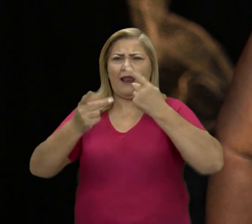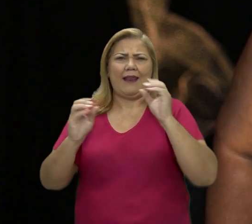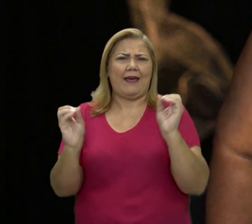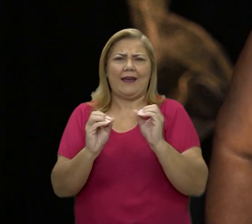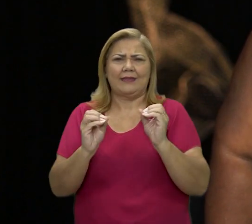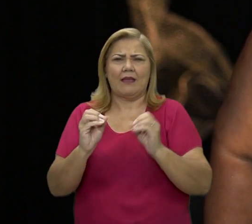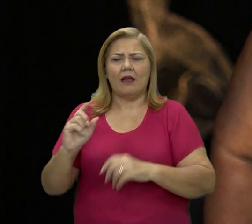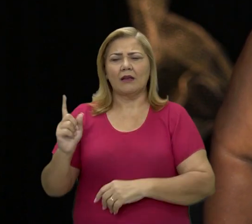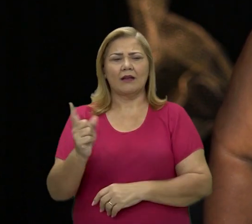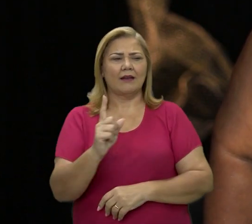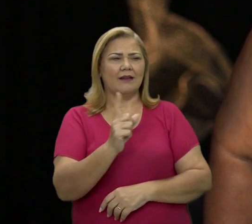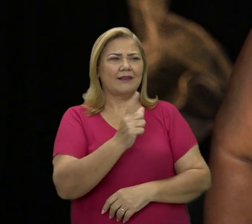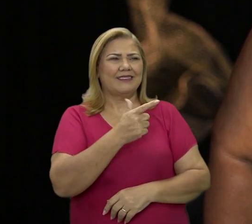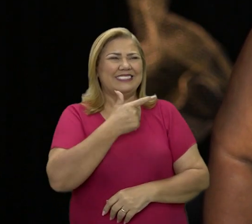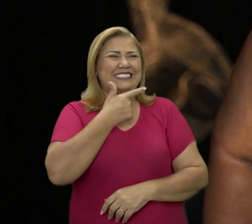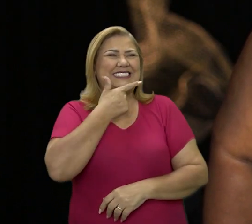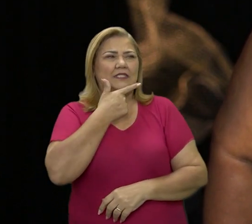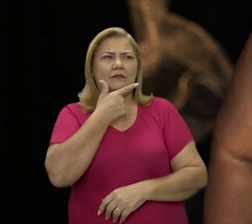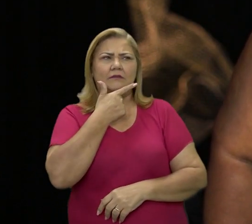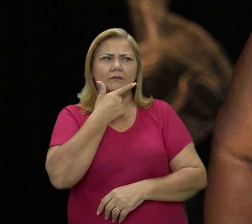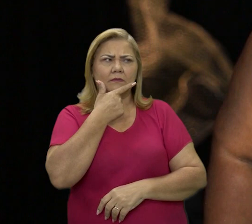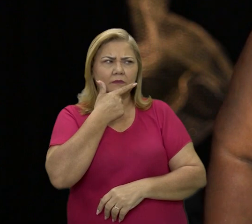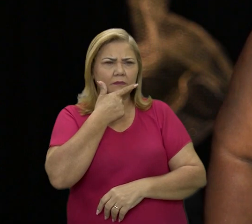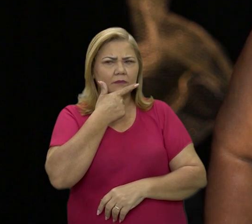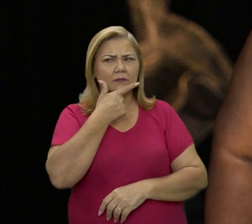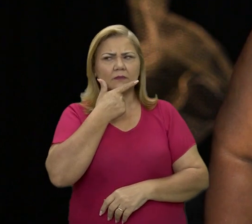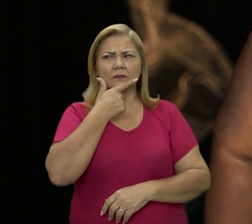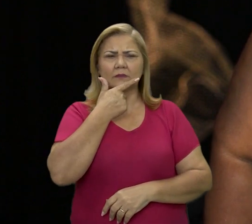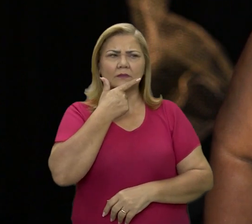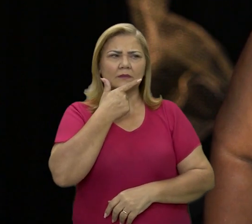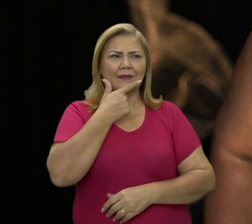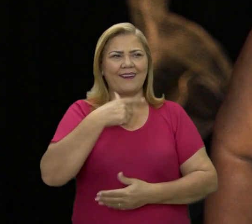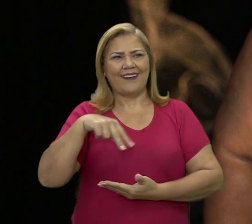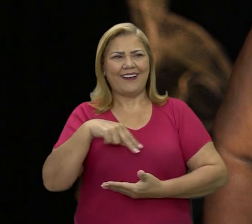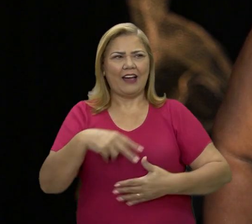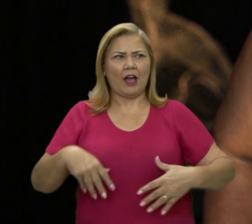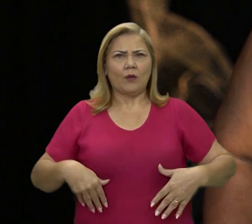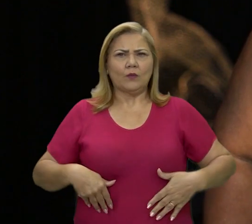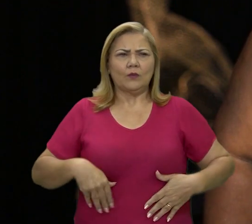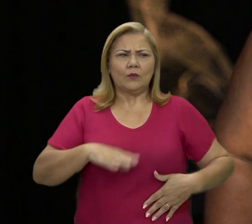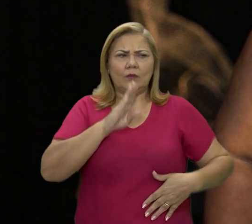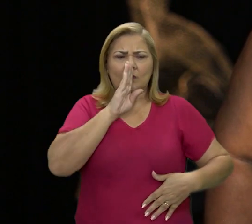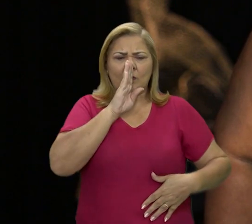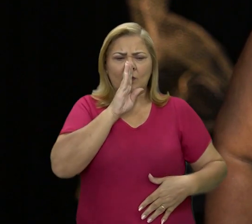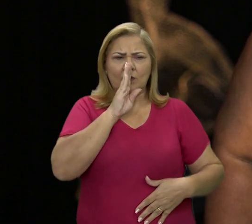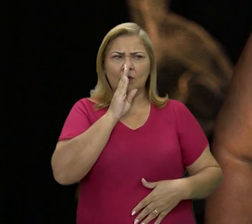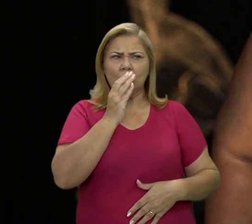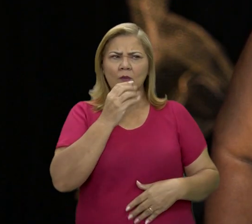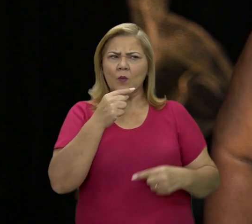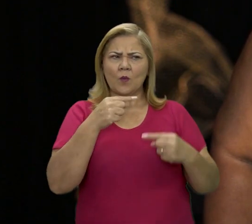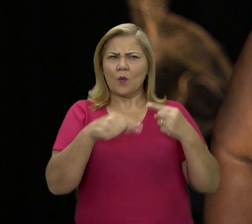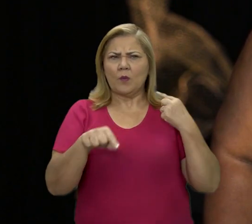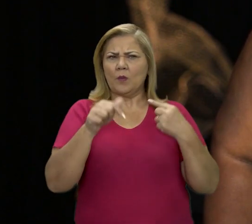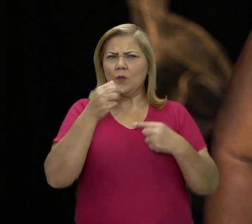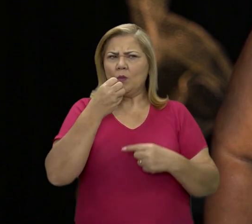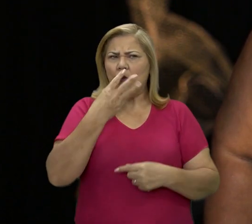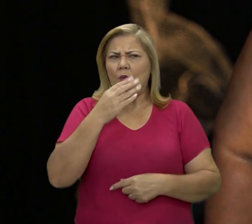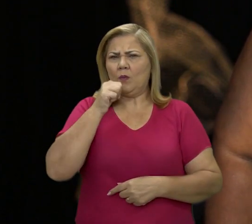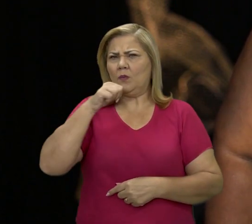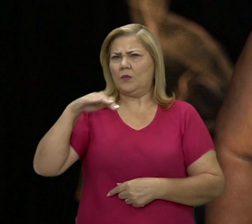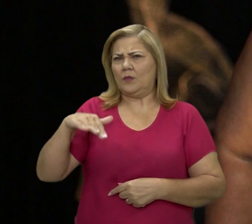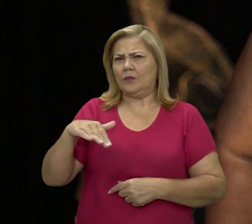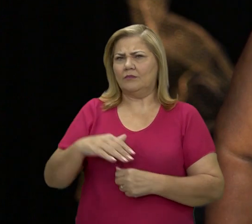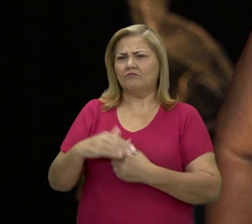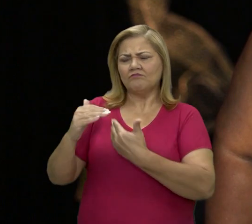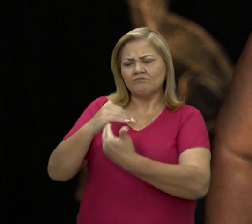Que anda sem sorrir demais para não mostrar os dentes. Que rebola, mas não pode. Isso não é coisa de boa menina.